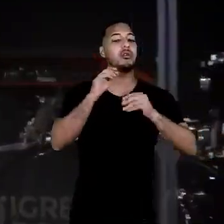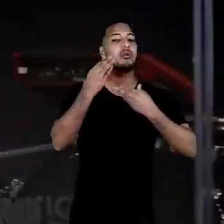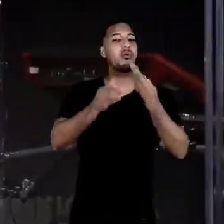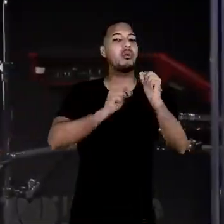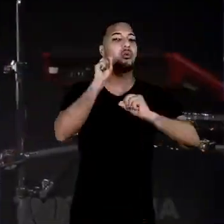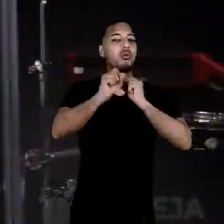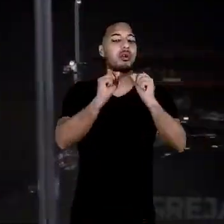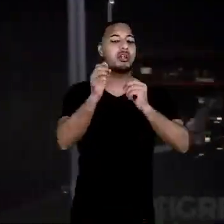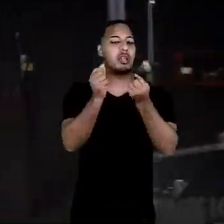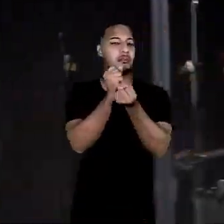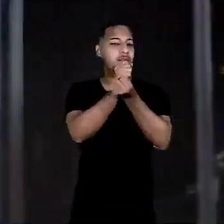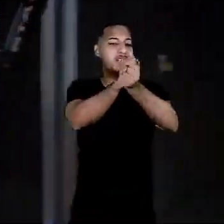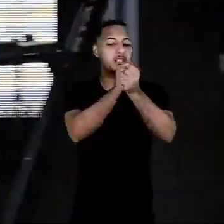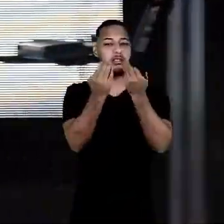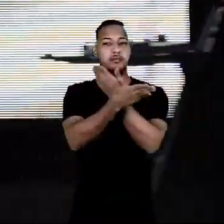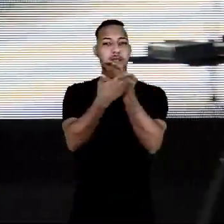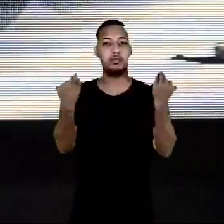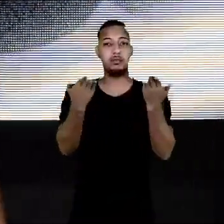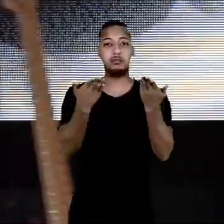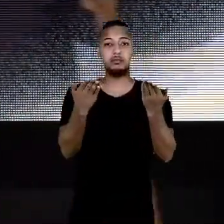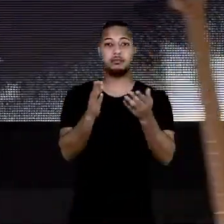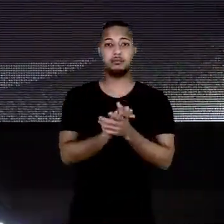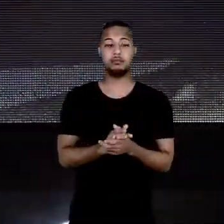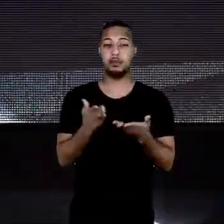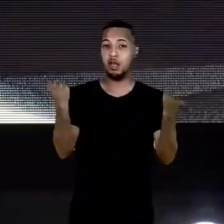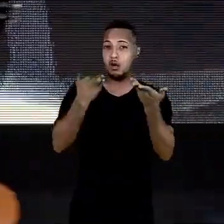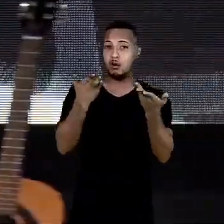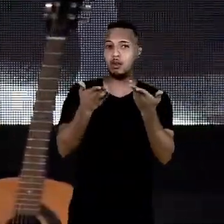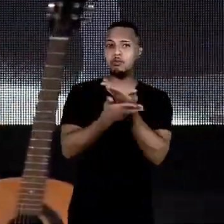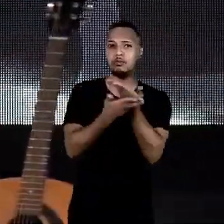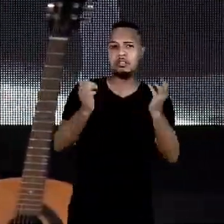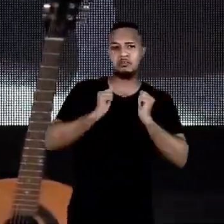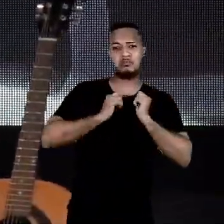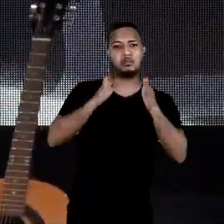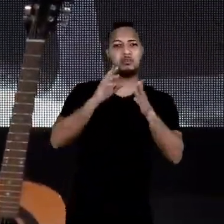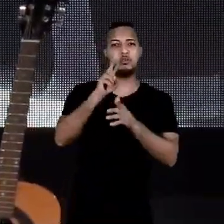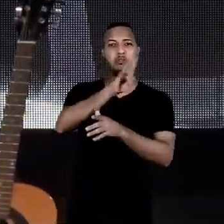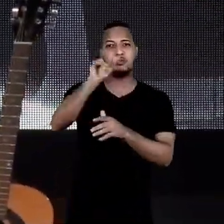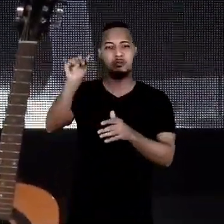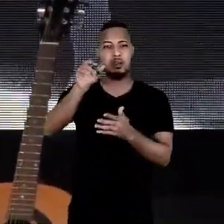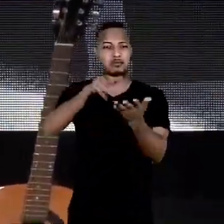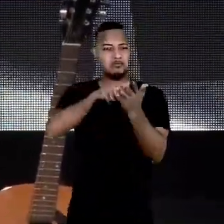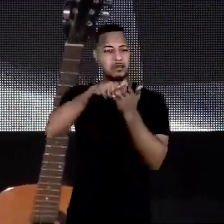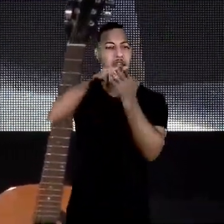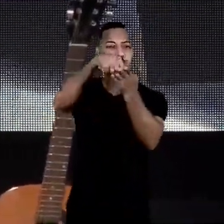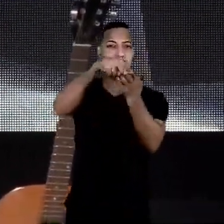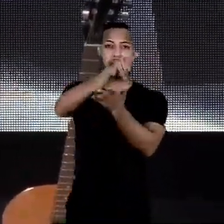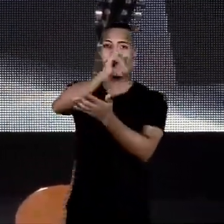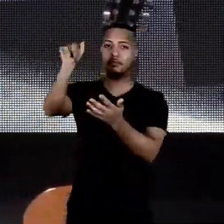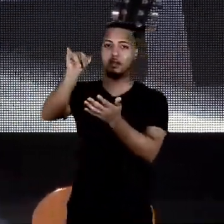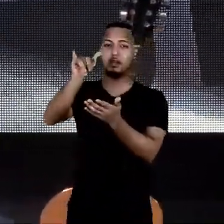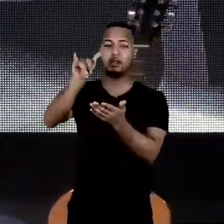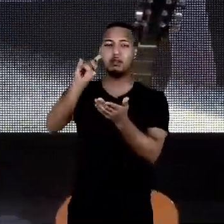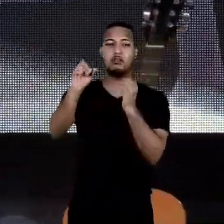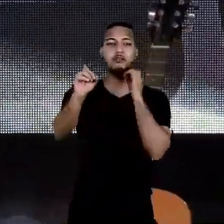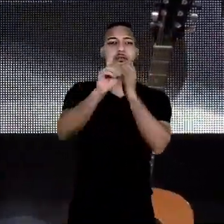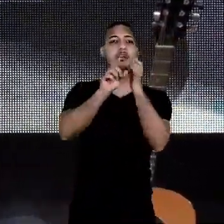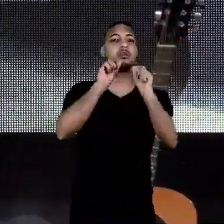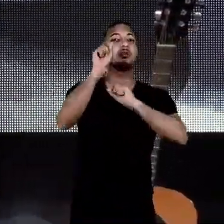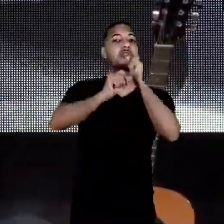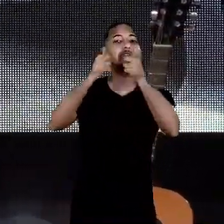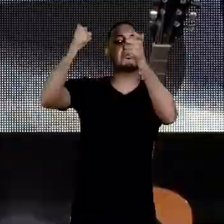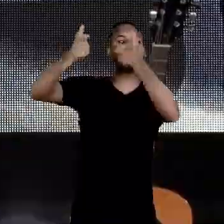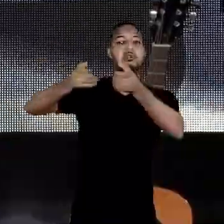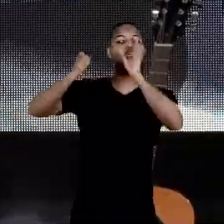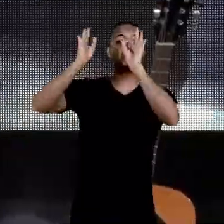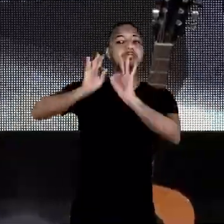vai estar mais. Agora você vai reagir, você vai se posicionar, você vai encontrar o seu lugar, você